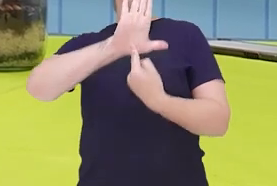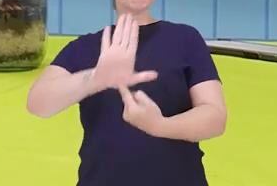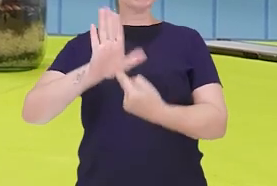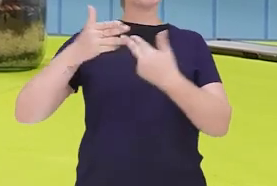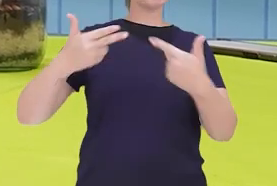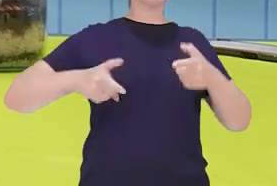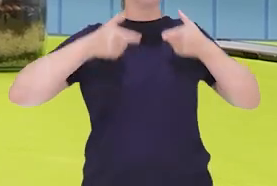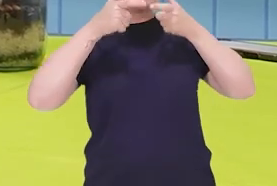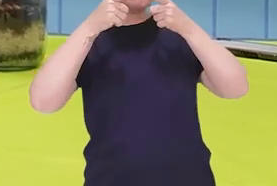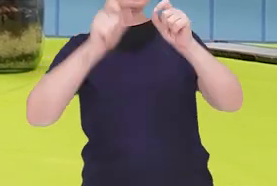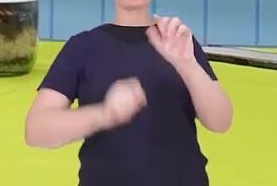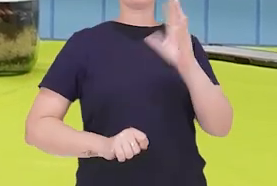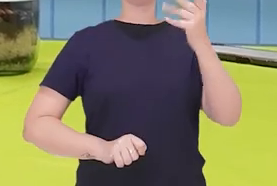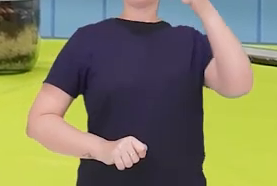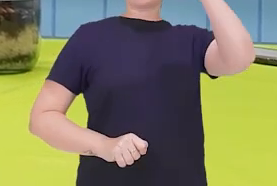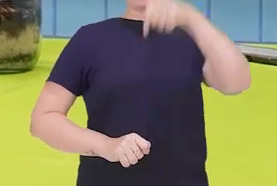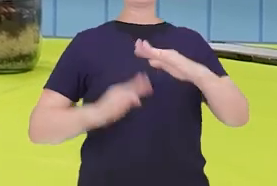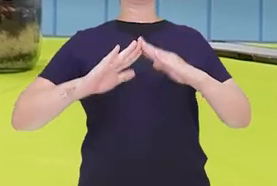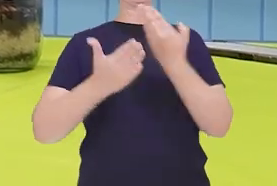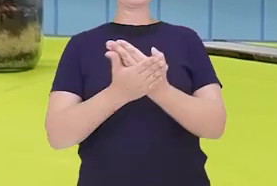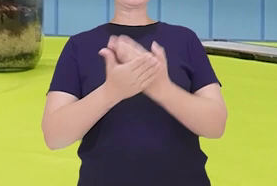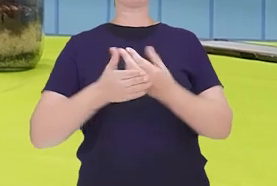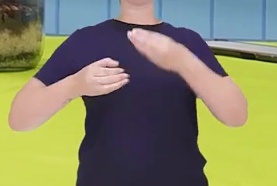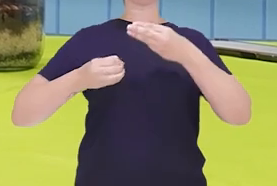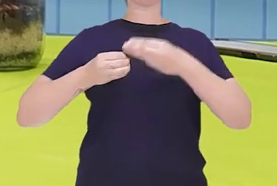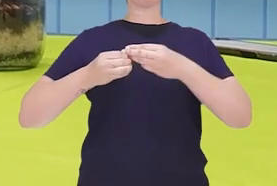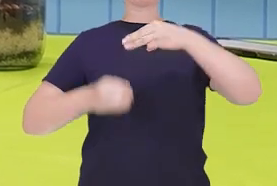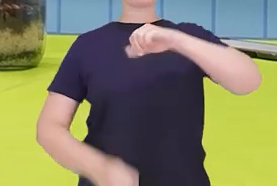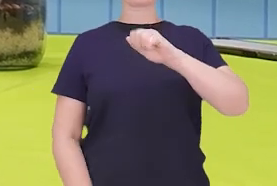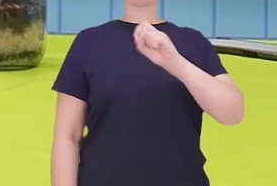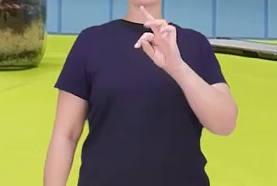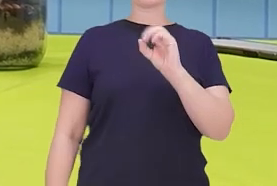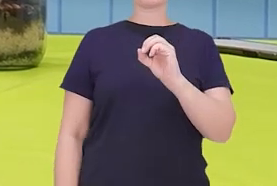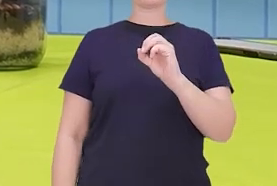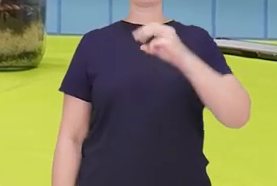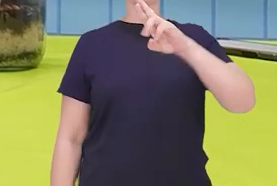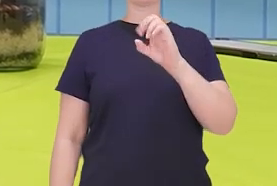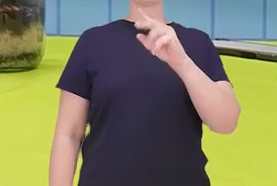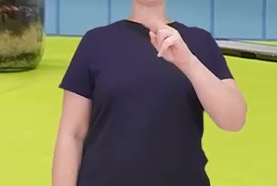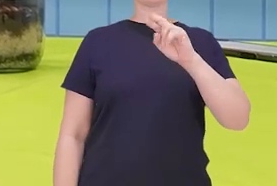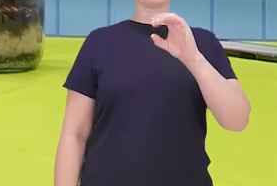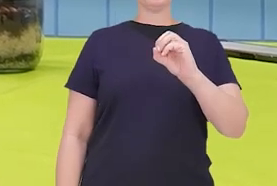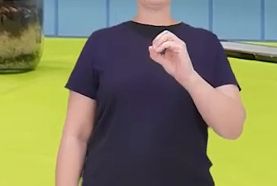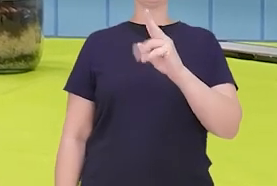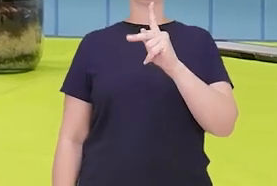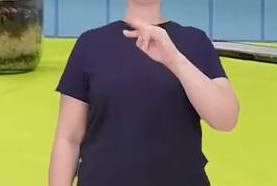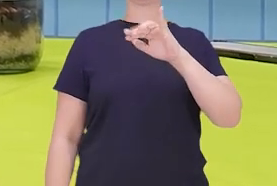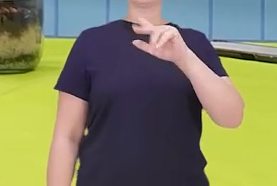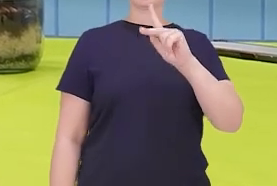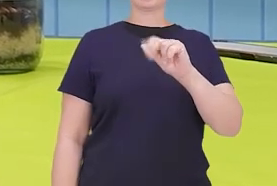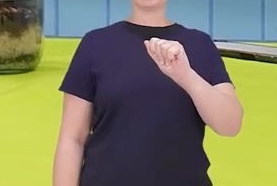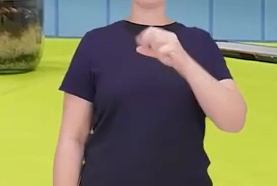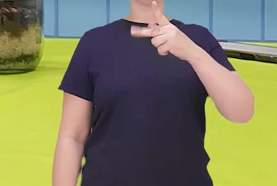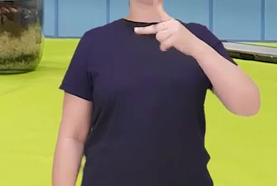muito interessante que aconteceu aqui na Escola Municipal Maestro Roberto Pereira Panico com os alunos do 2º ano do